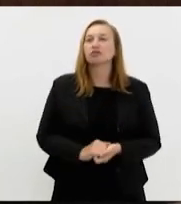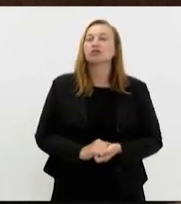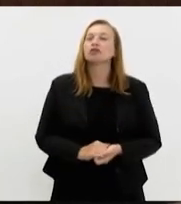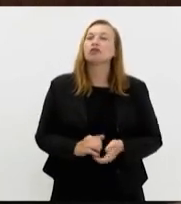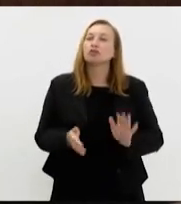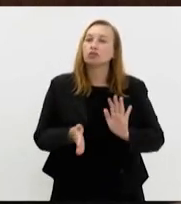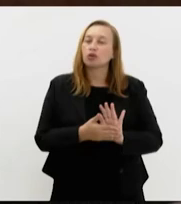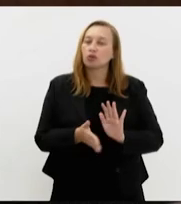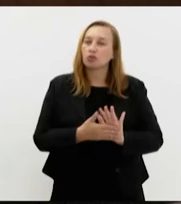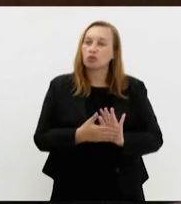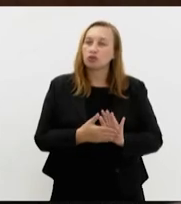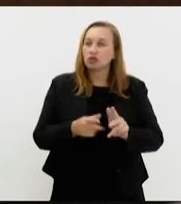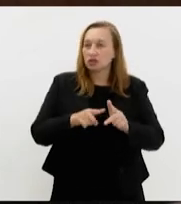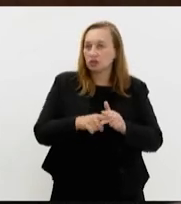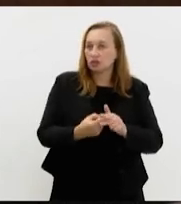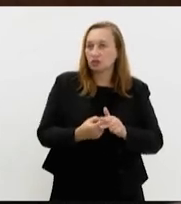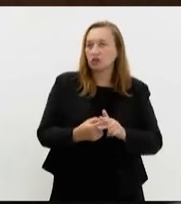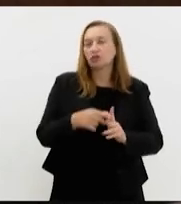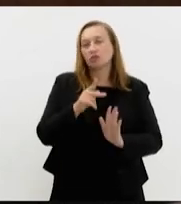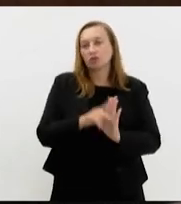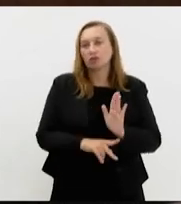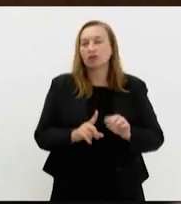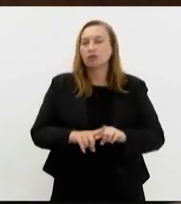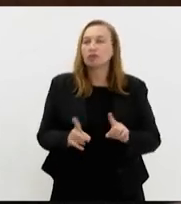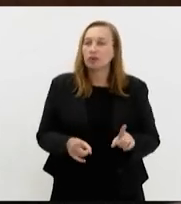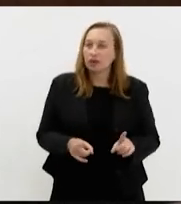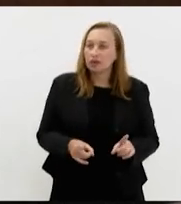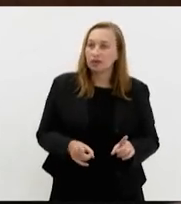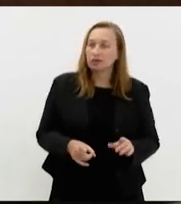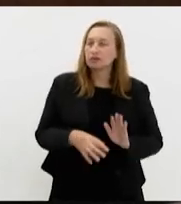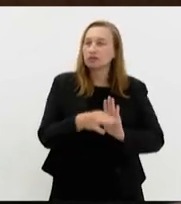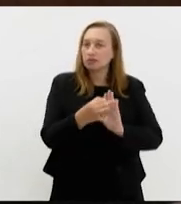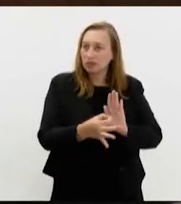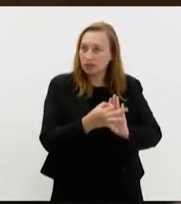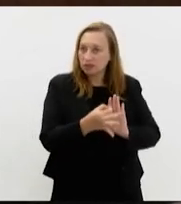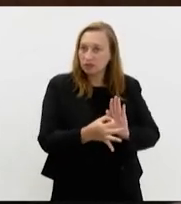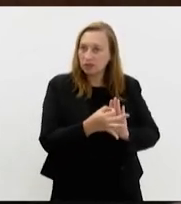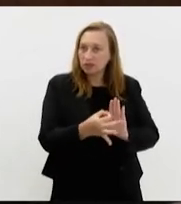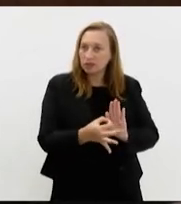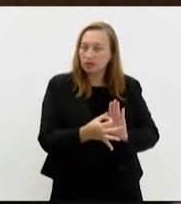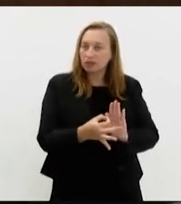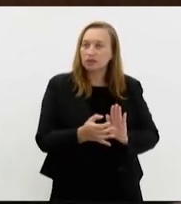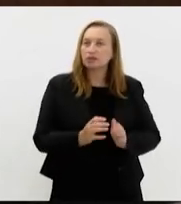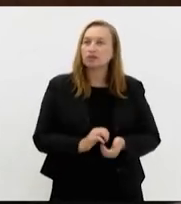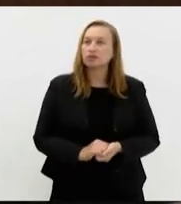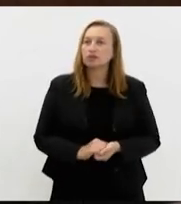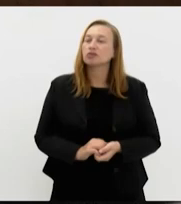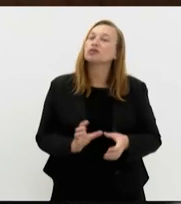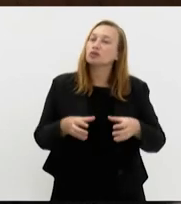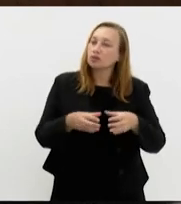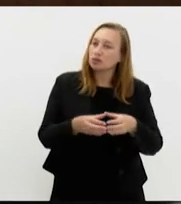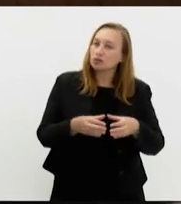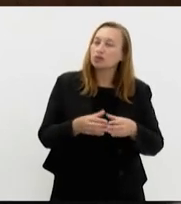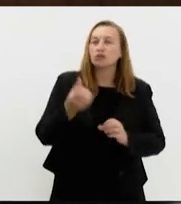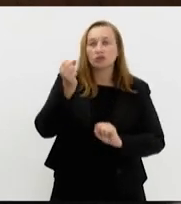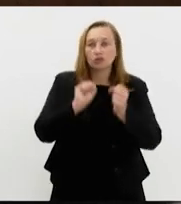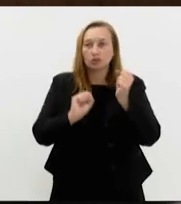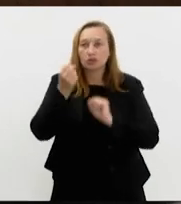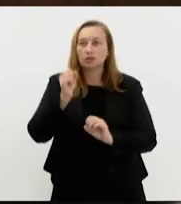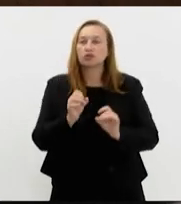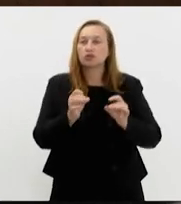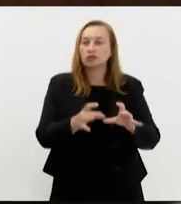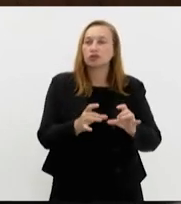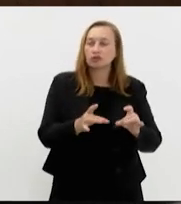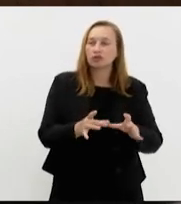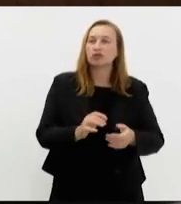propus essas correções ao projeto. Mas, enquanto parecerista da Comissão de Economia, Indústria e